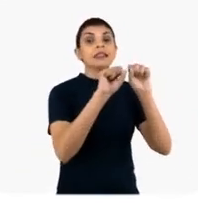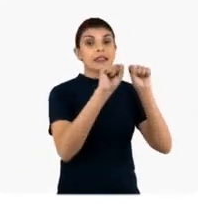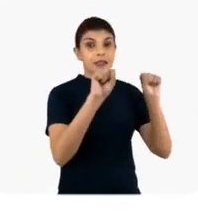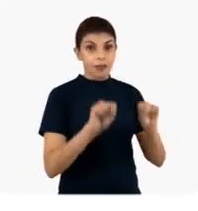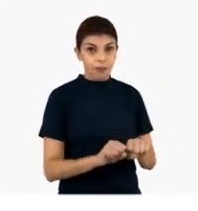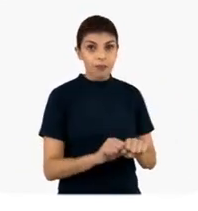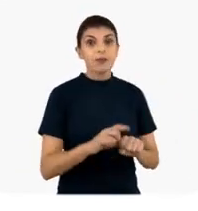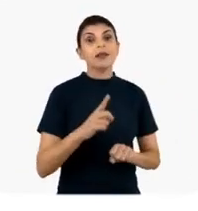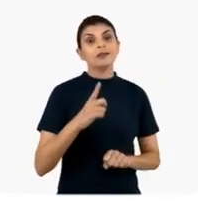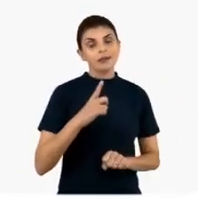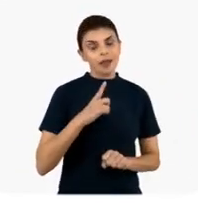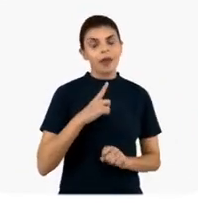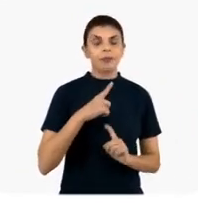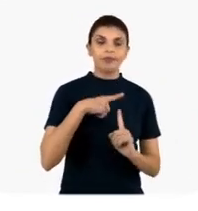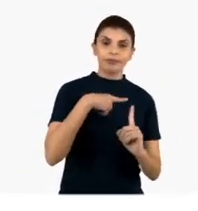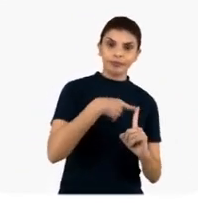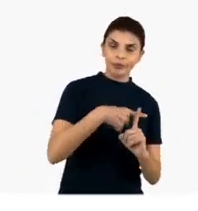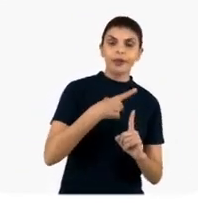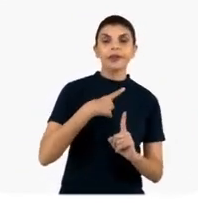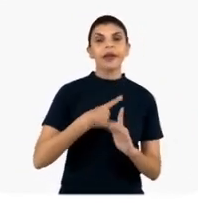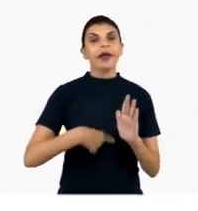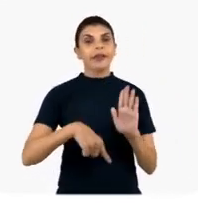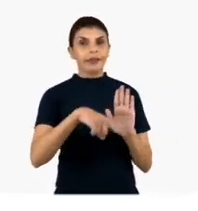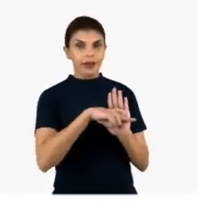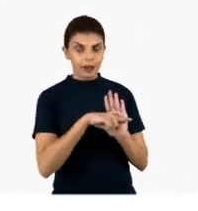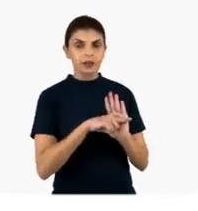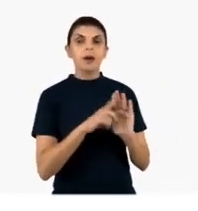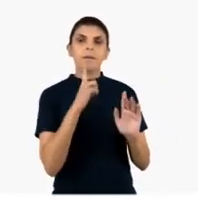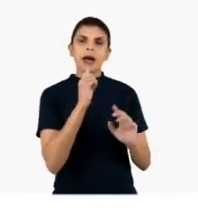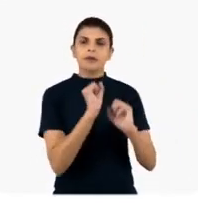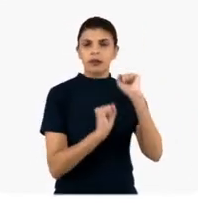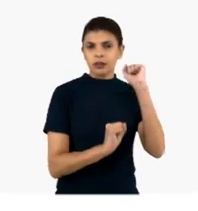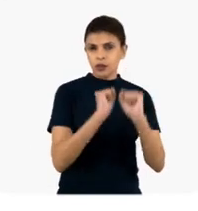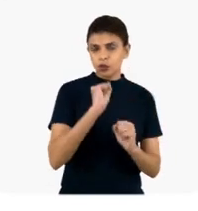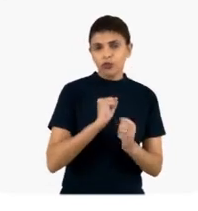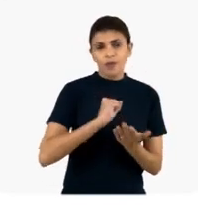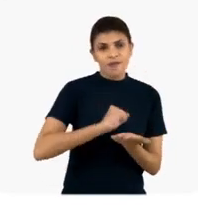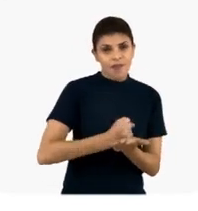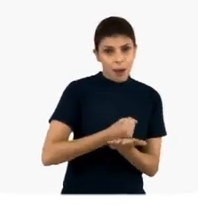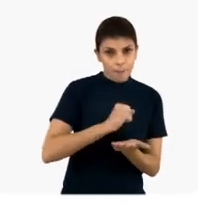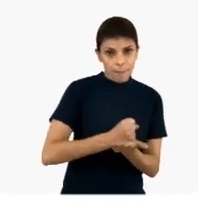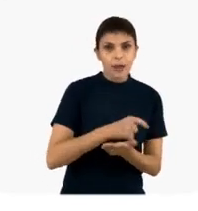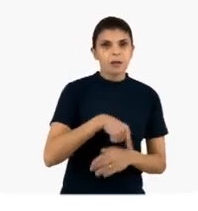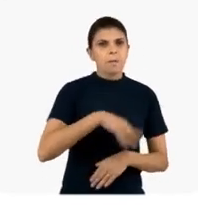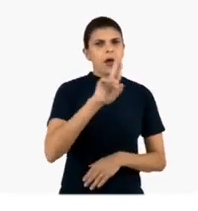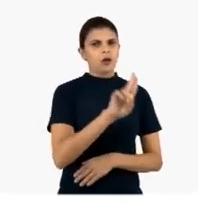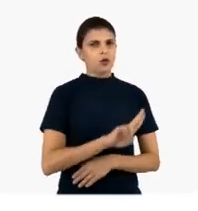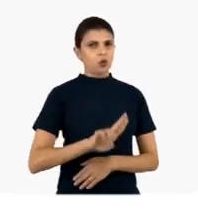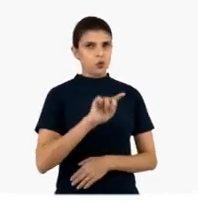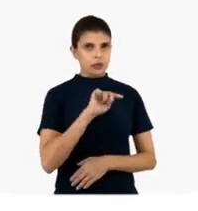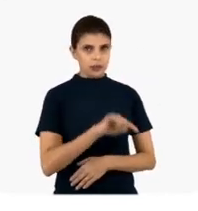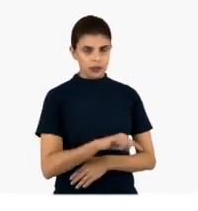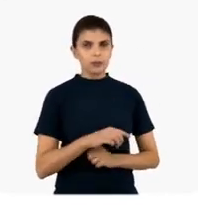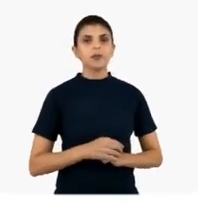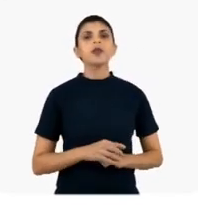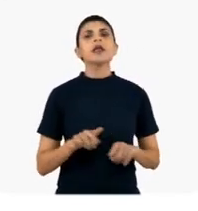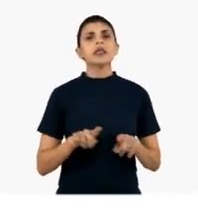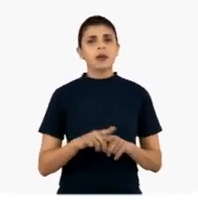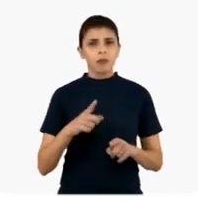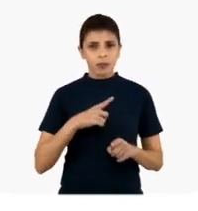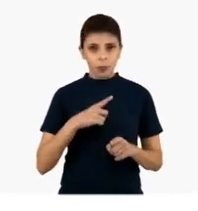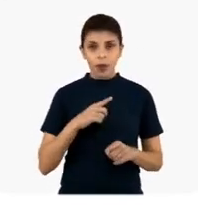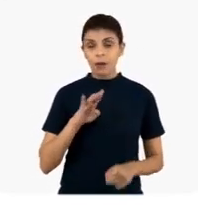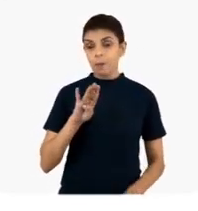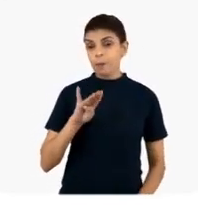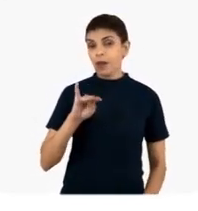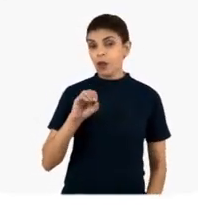tem prós e contras, mas dentro da indústria que vocês conhecem, a indústria farmacêutica, esse é o biorreator mais utilizado. Também